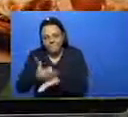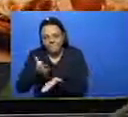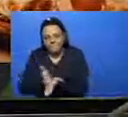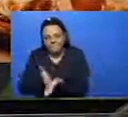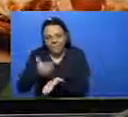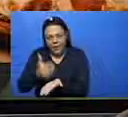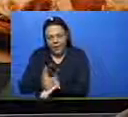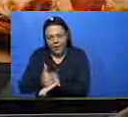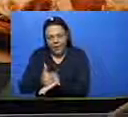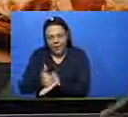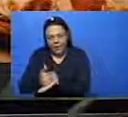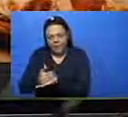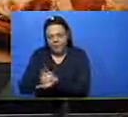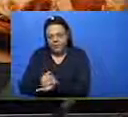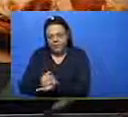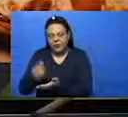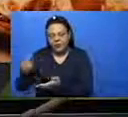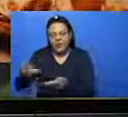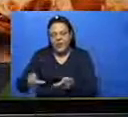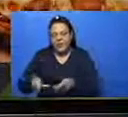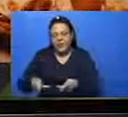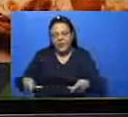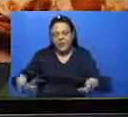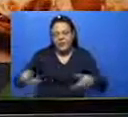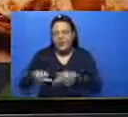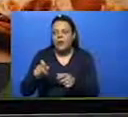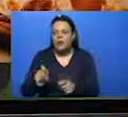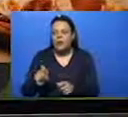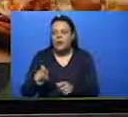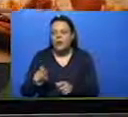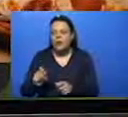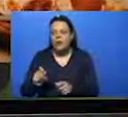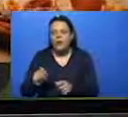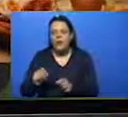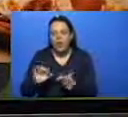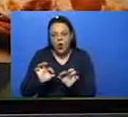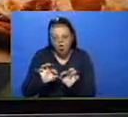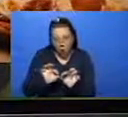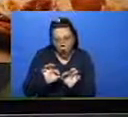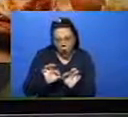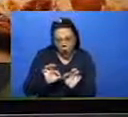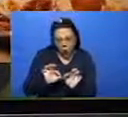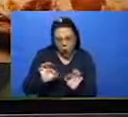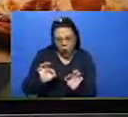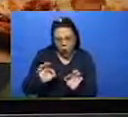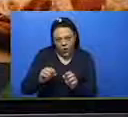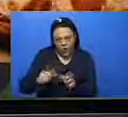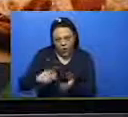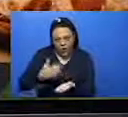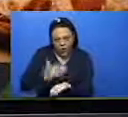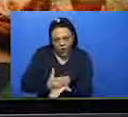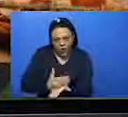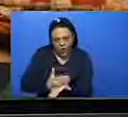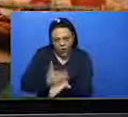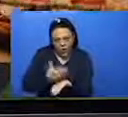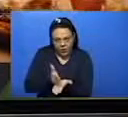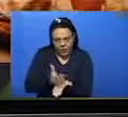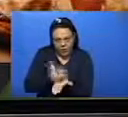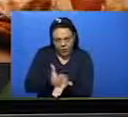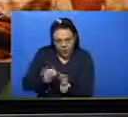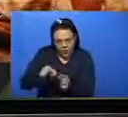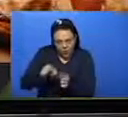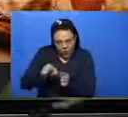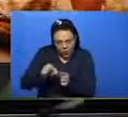Bonitinho, né, gente? O raio é esse ladinho aqui da pizza, ok? Da fatia